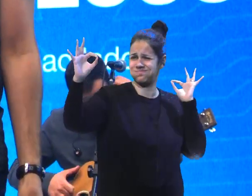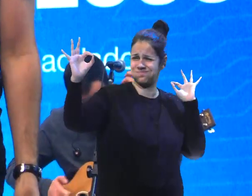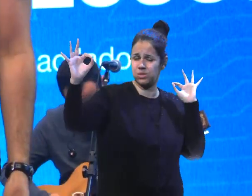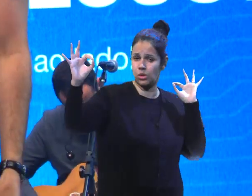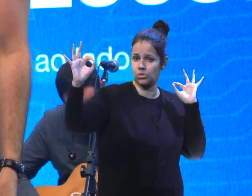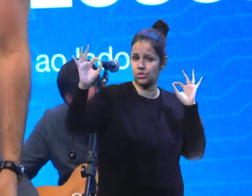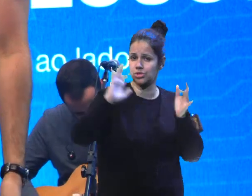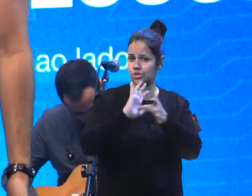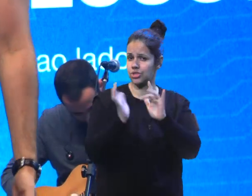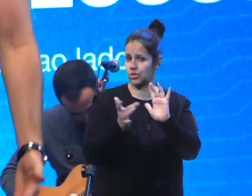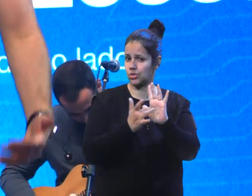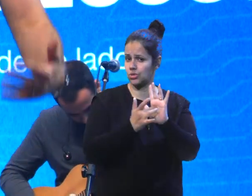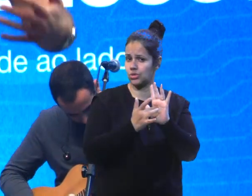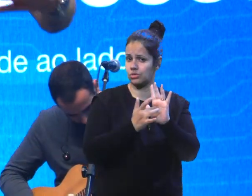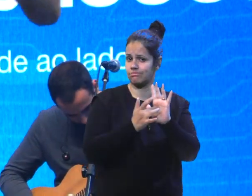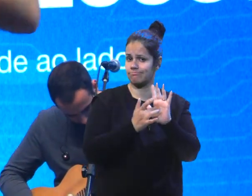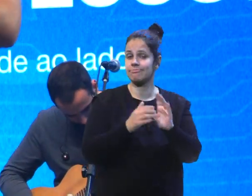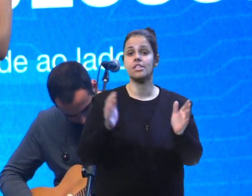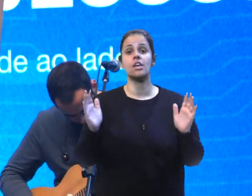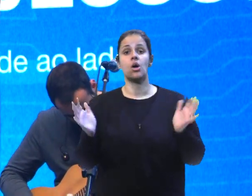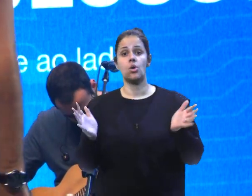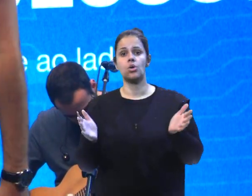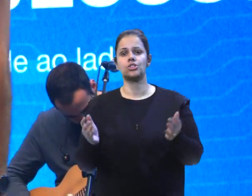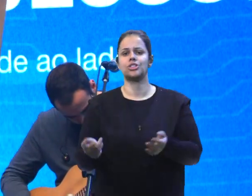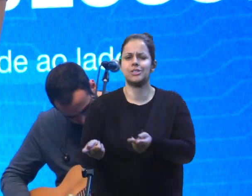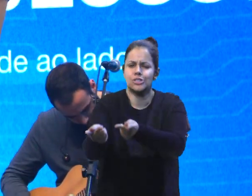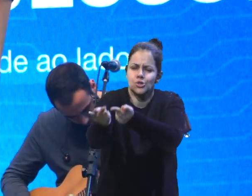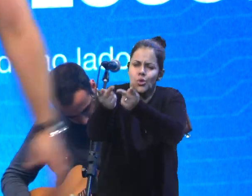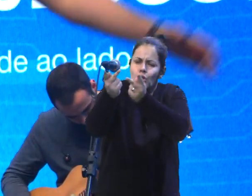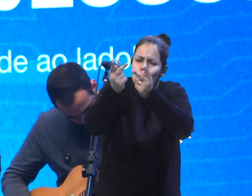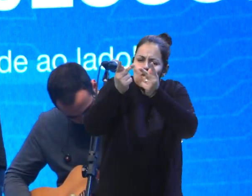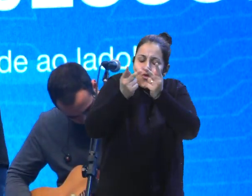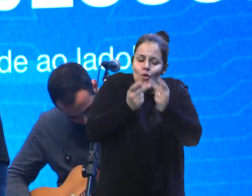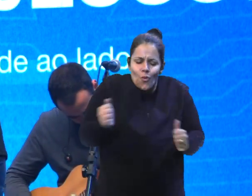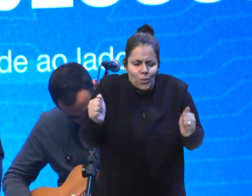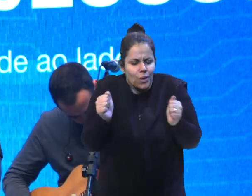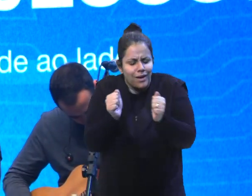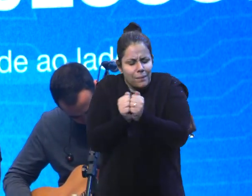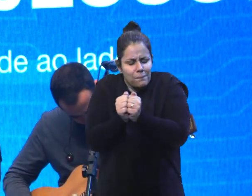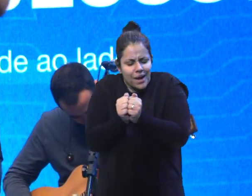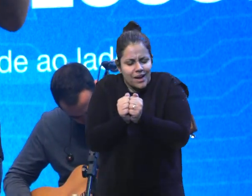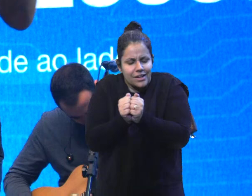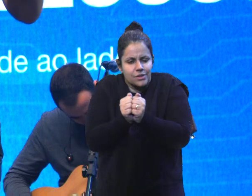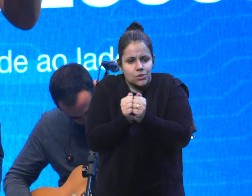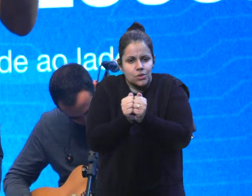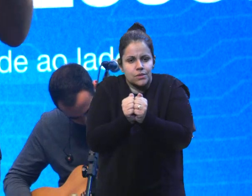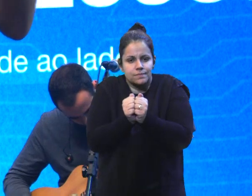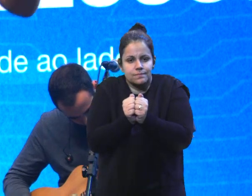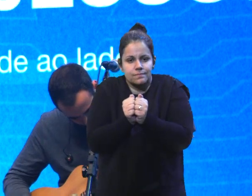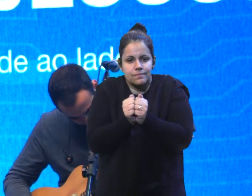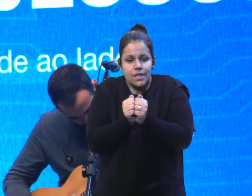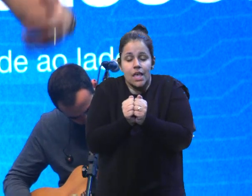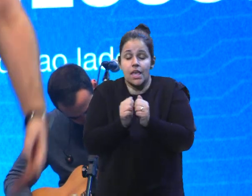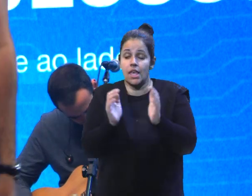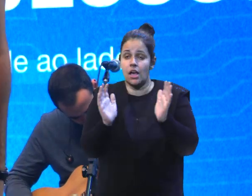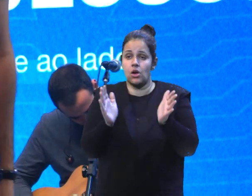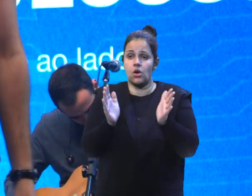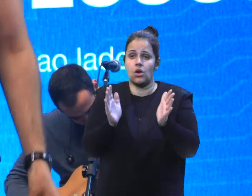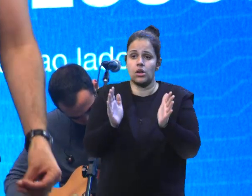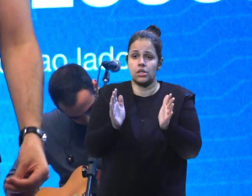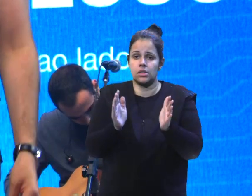mas hoje o Senhor faz um convite para você estar bem perto dele. Eu quero pedir que todos fechem os olhos, porque eu não quero constranger ninguém